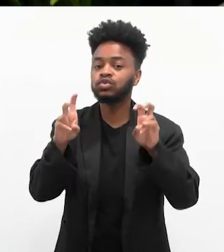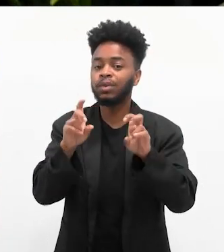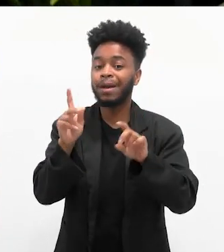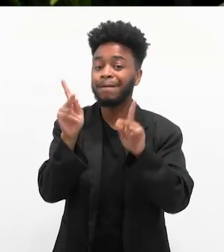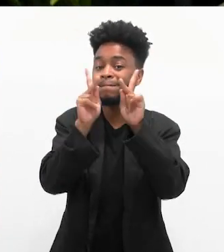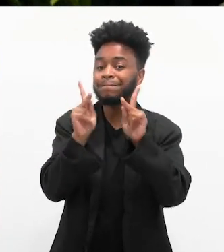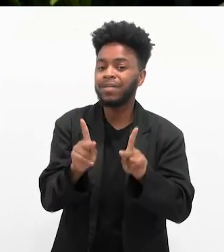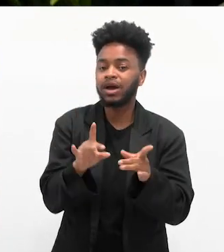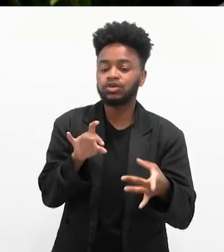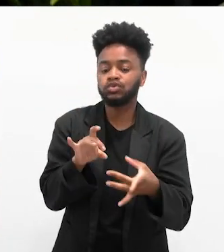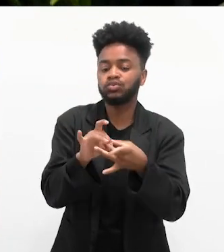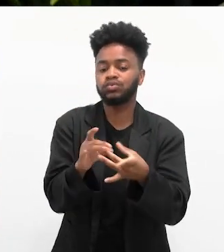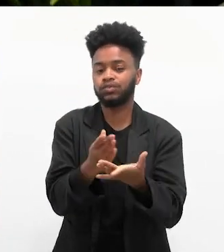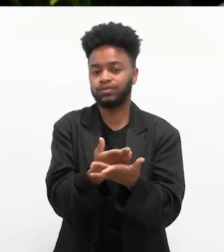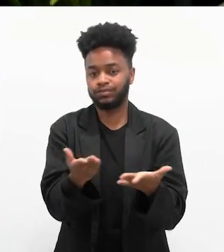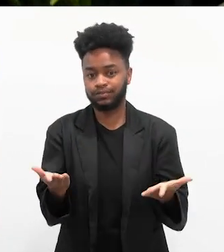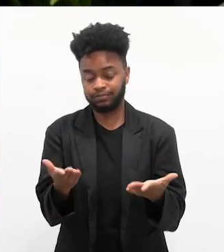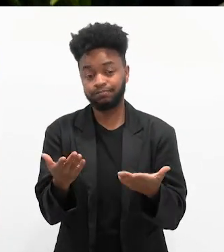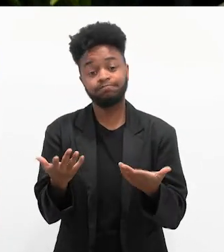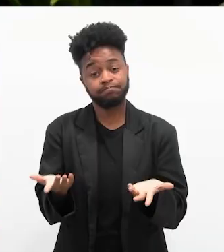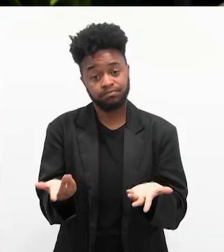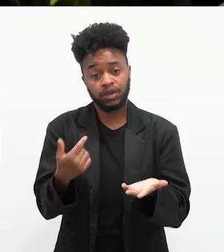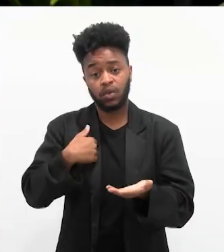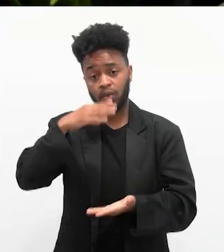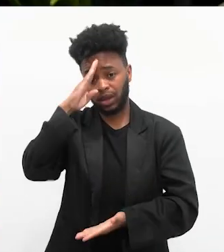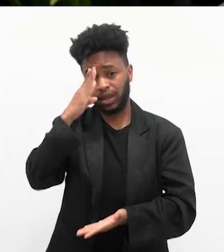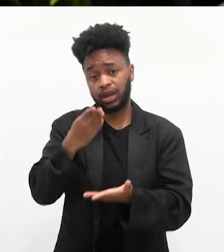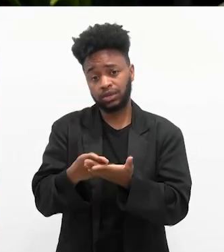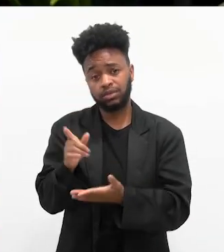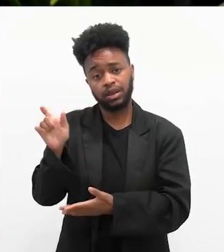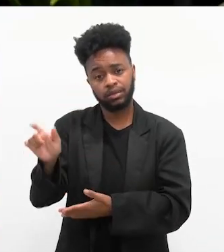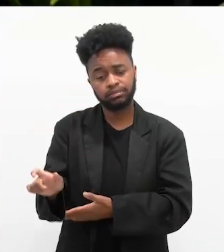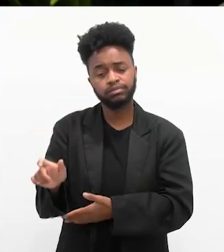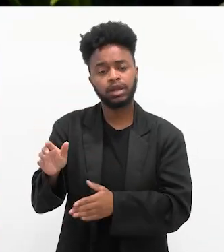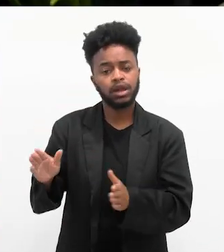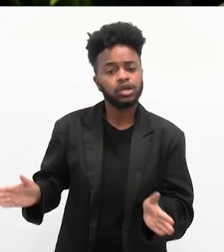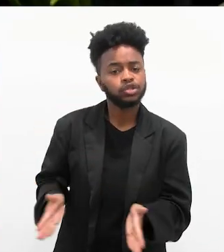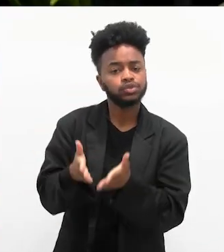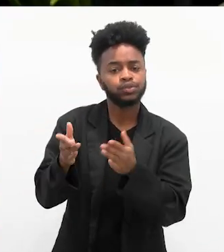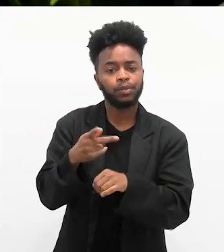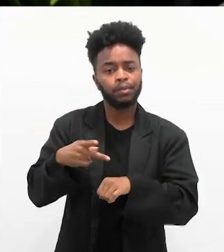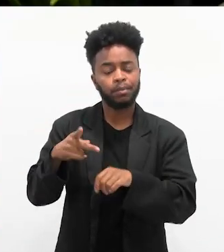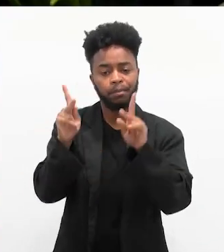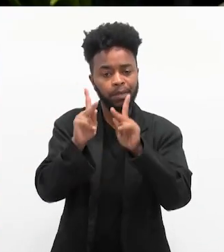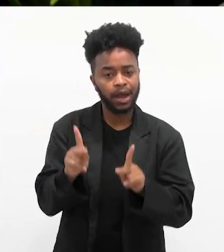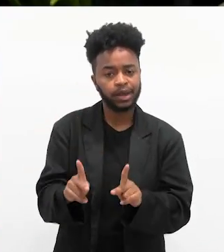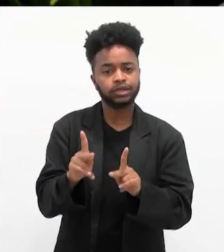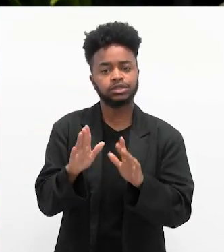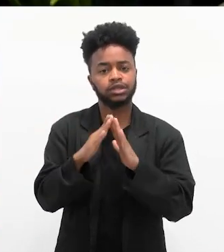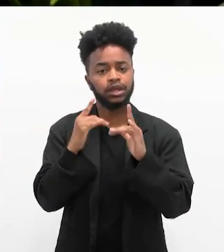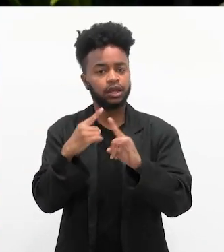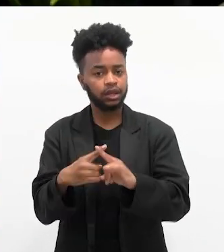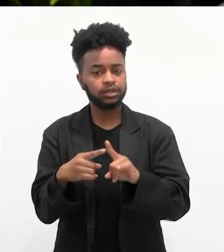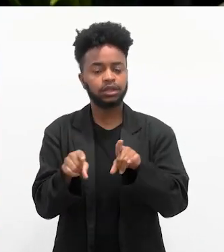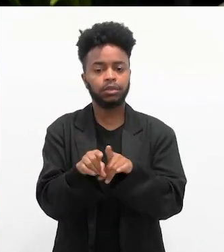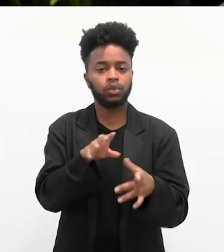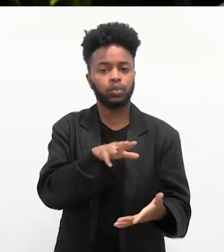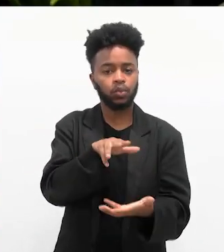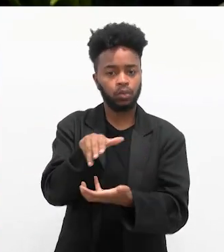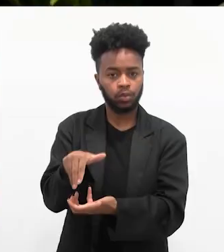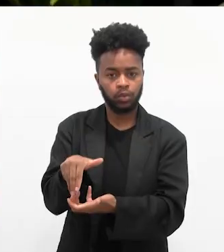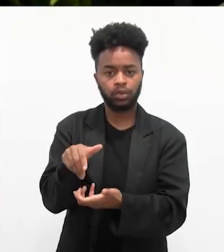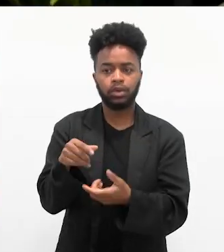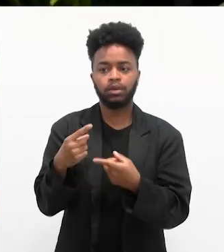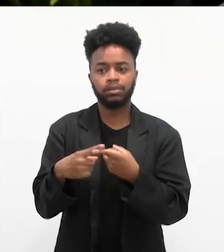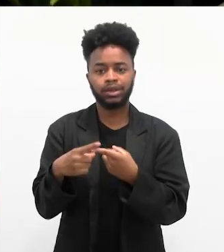né? A paz esteja convosco. Então, creio que ele será esse promotor de paz para a igreja,